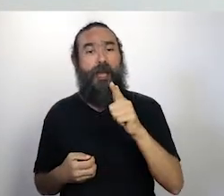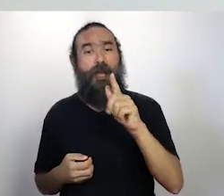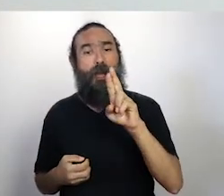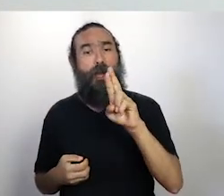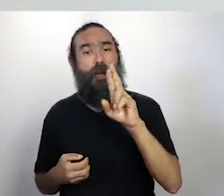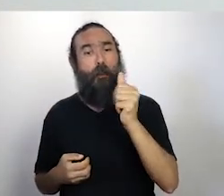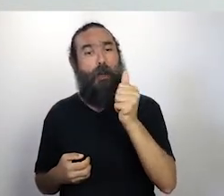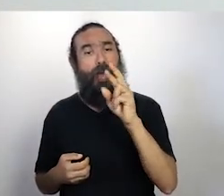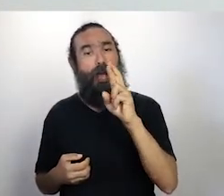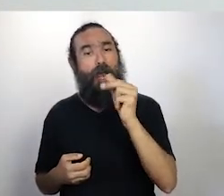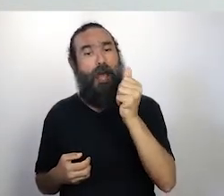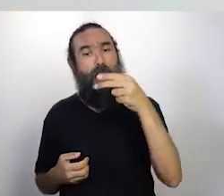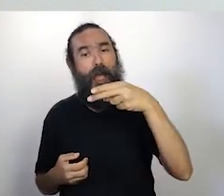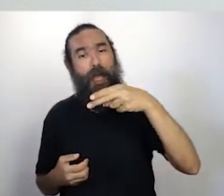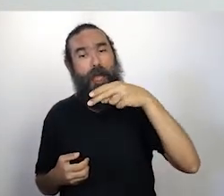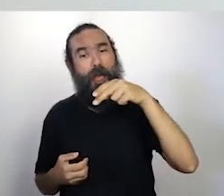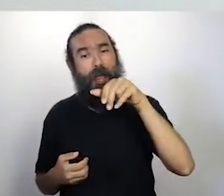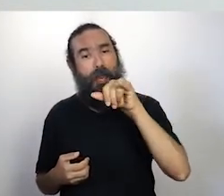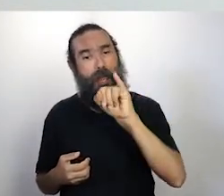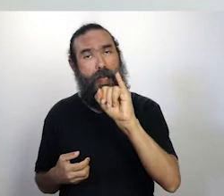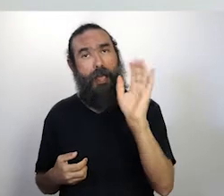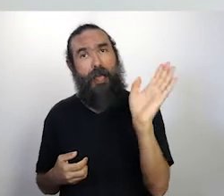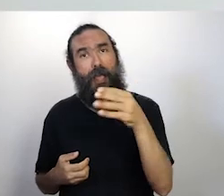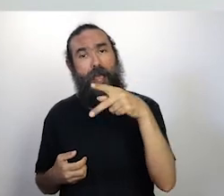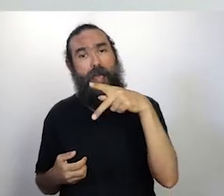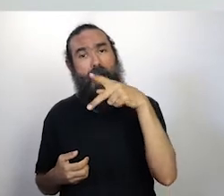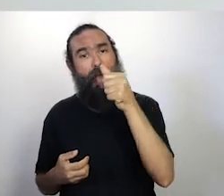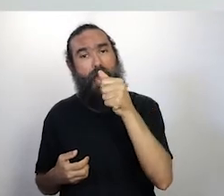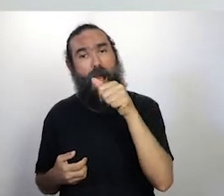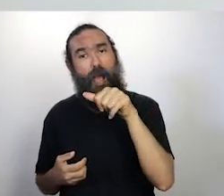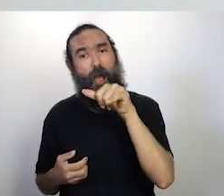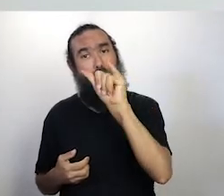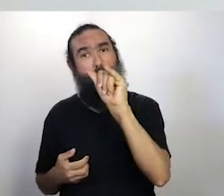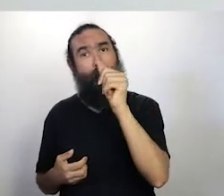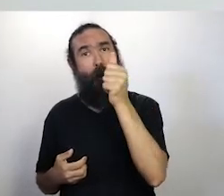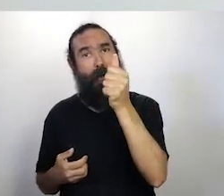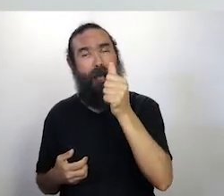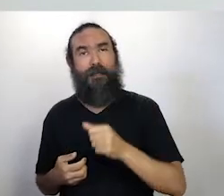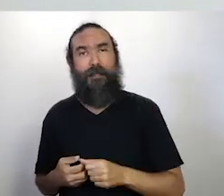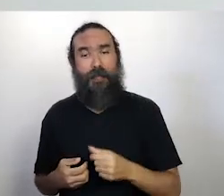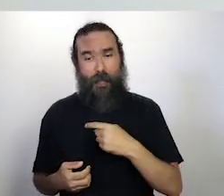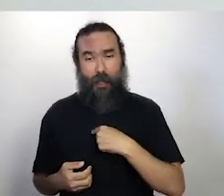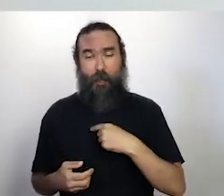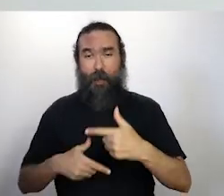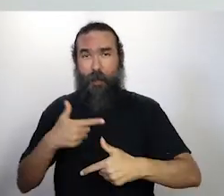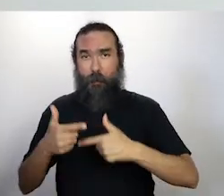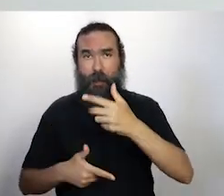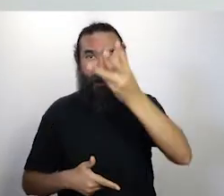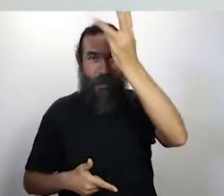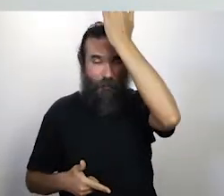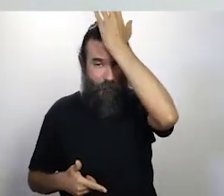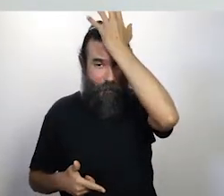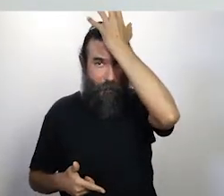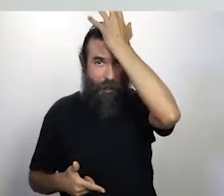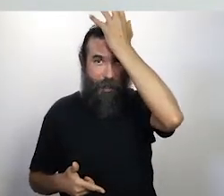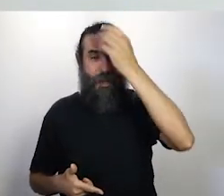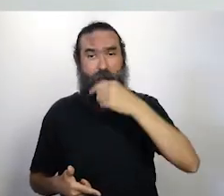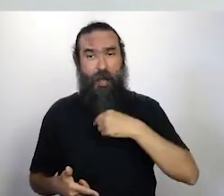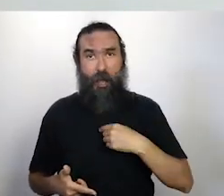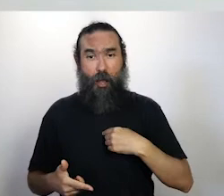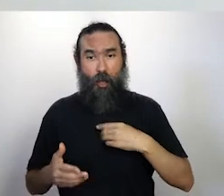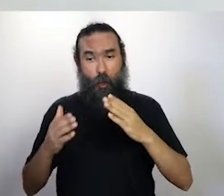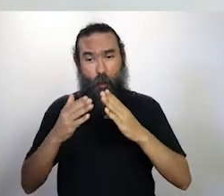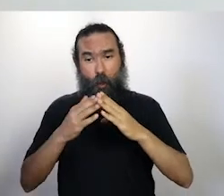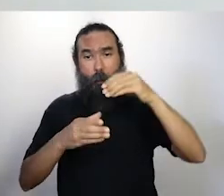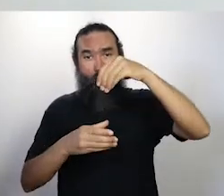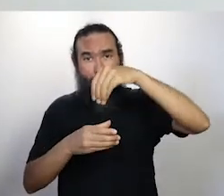enfermeira, atuando na coordenação técnica aqui no Polo Base em Dourados, moro na terra